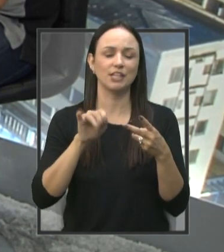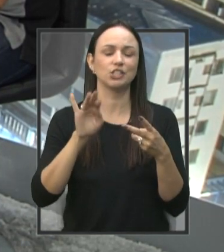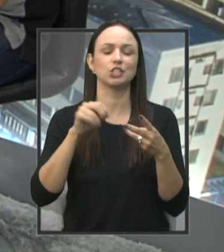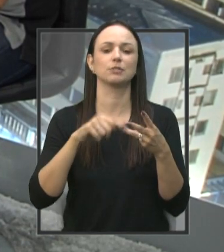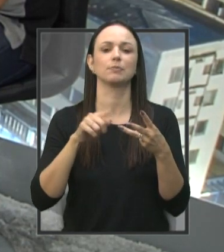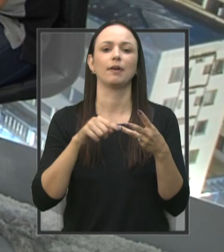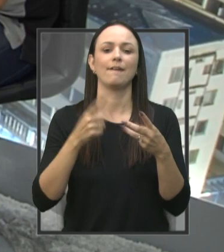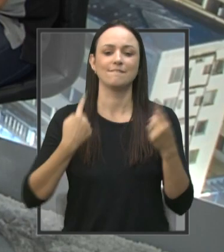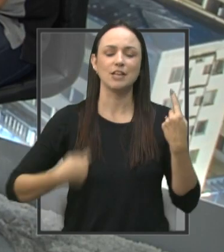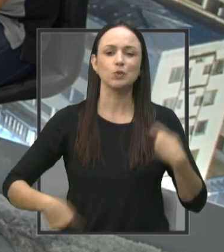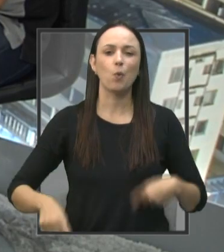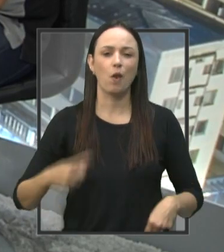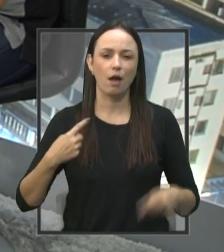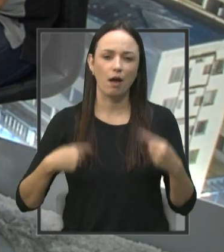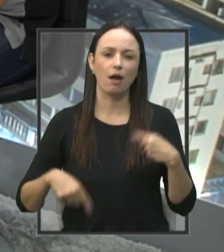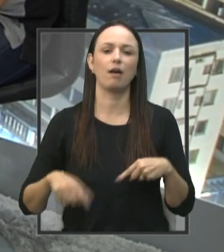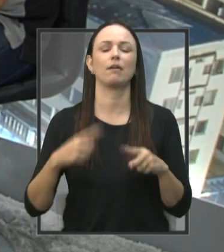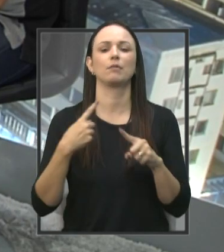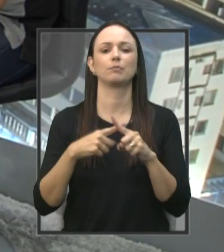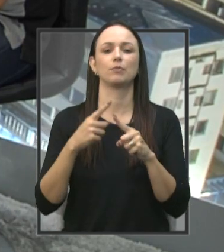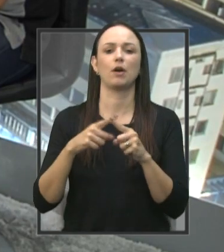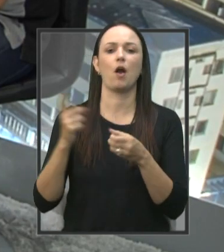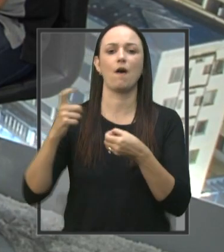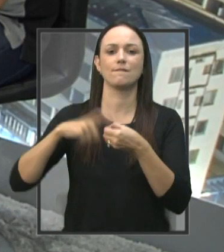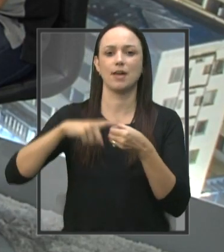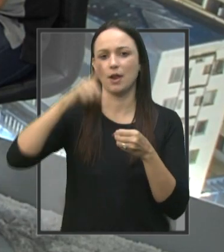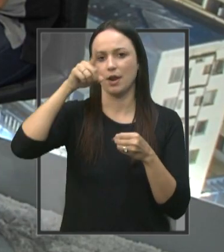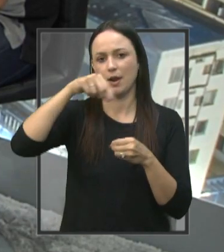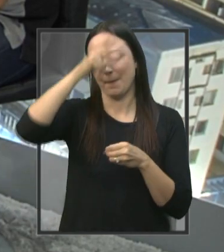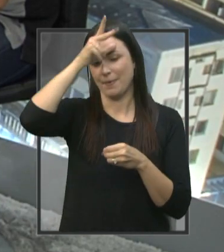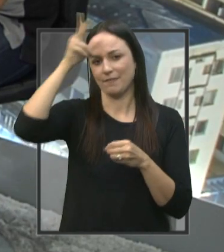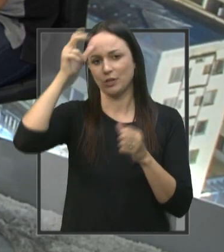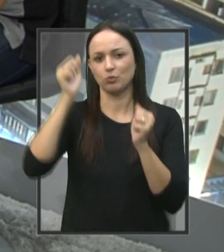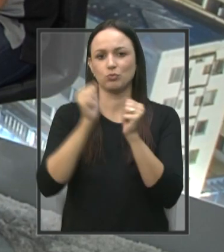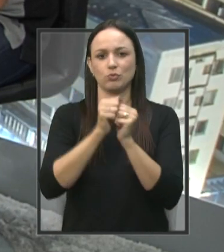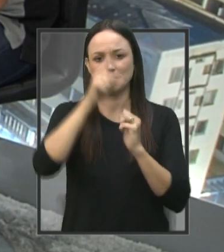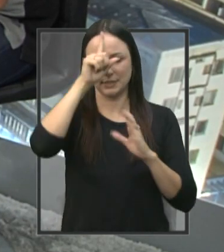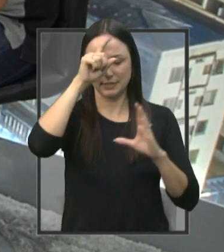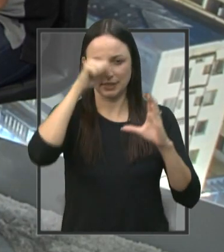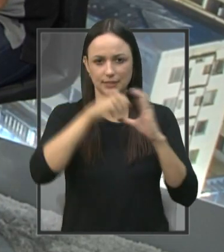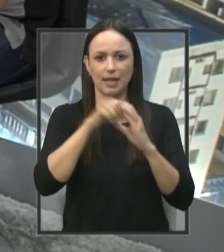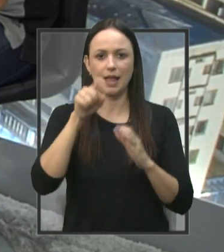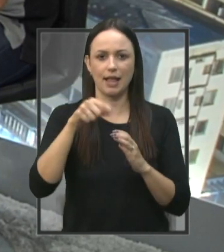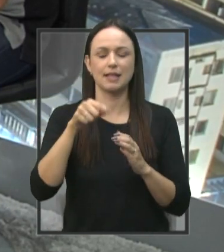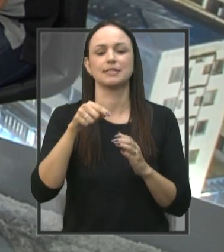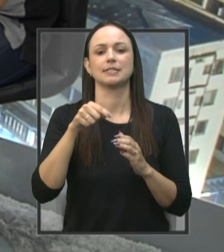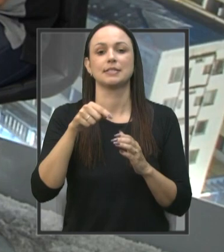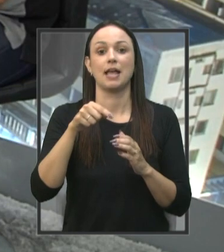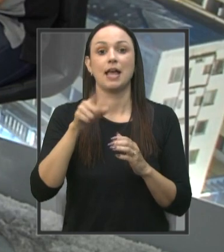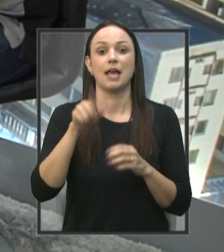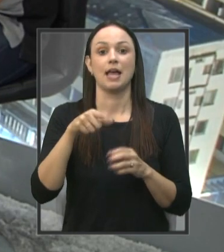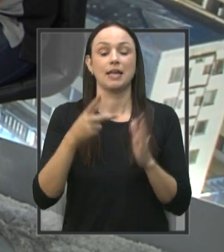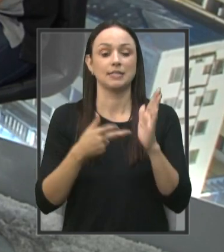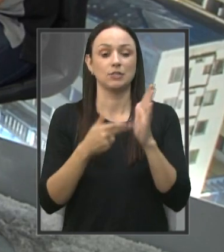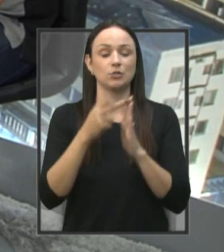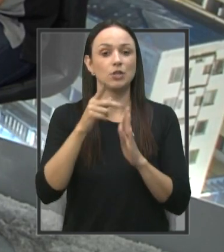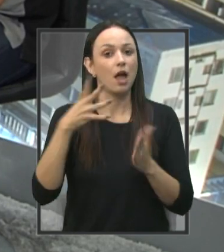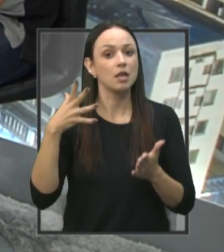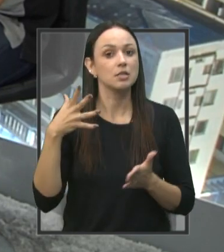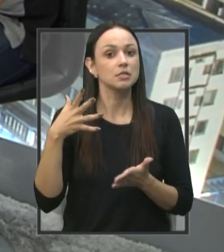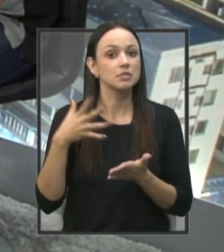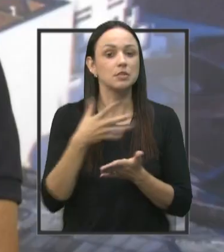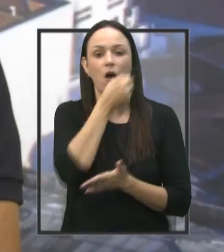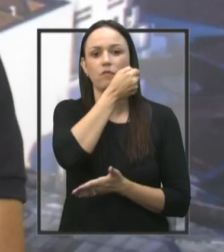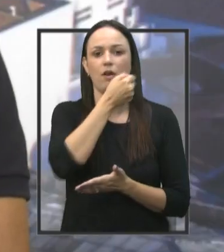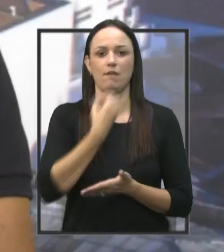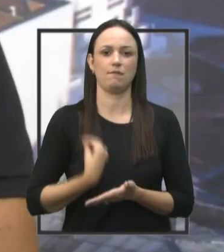futuro convênio que pode ser firmado entre a Prefeitura e a Santa Casa. São cirurgias que salvam vidas, né, vereador? Não tem a menor